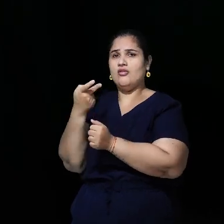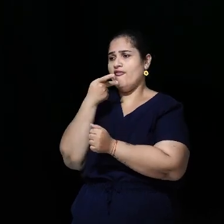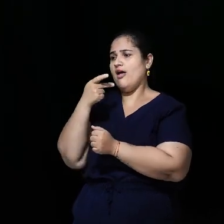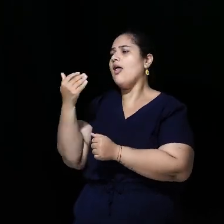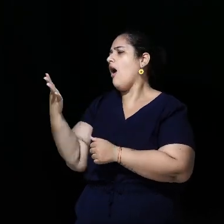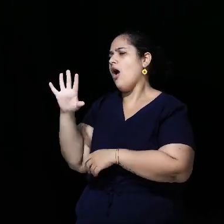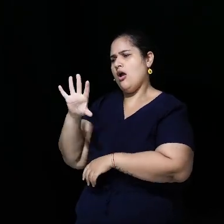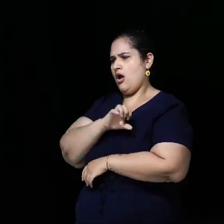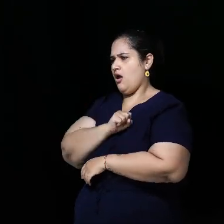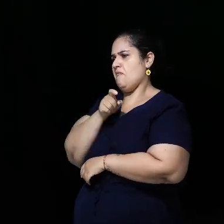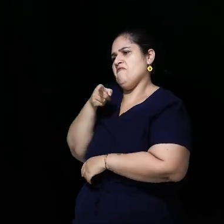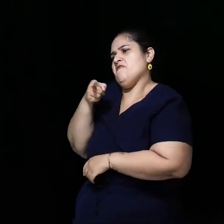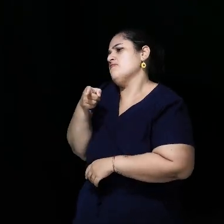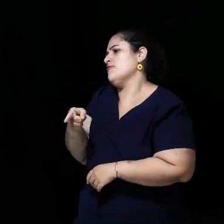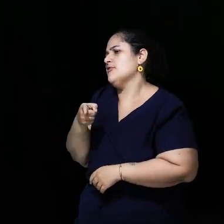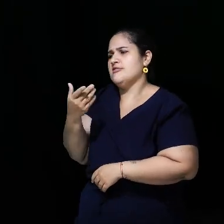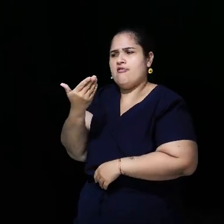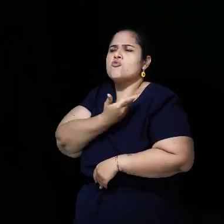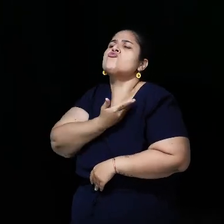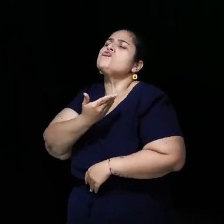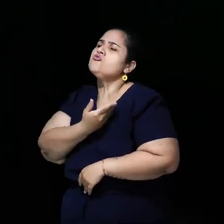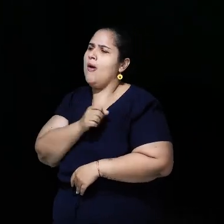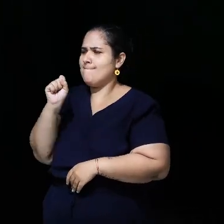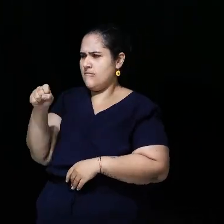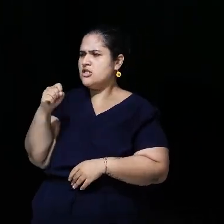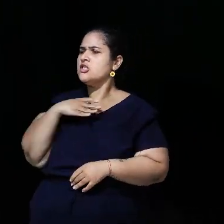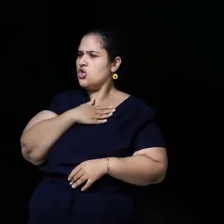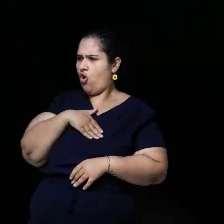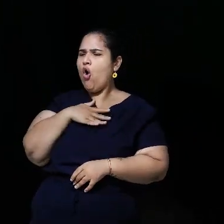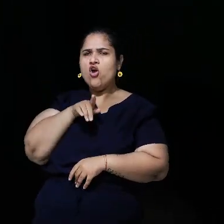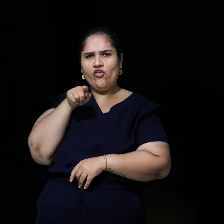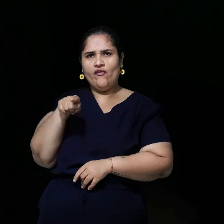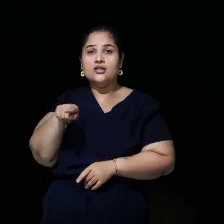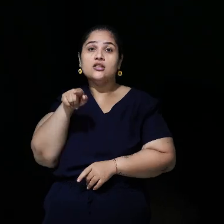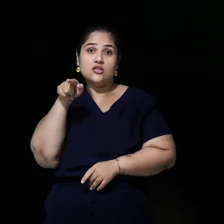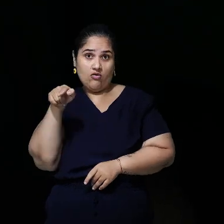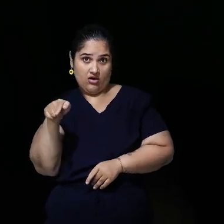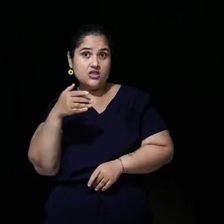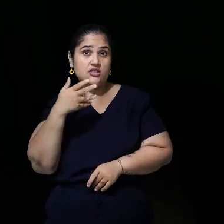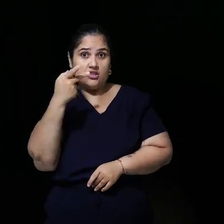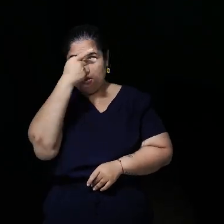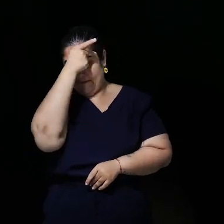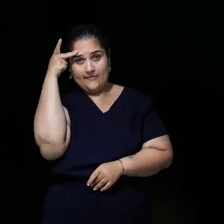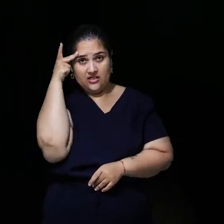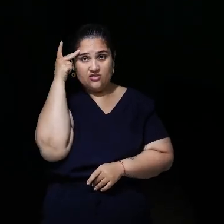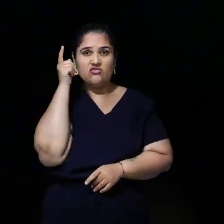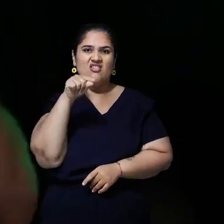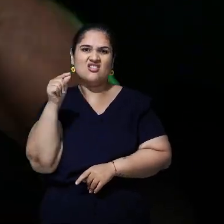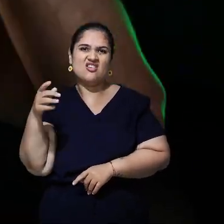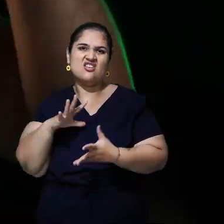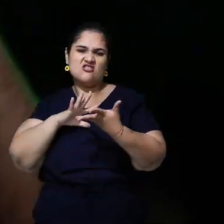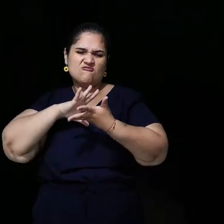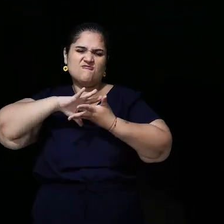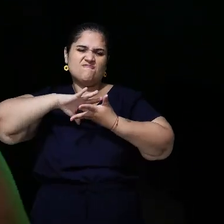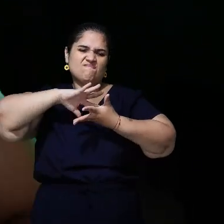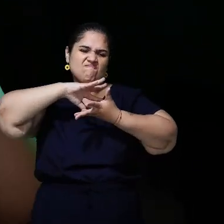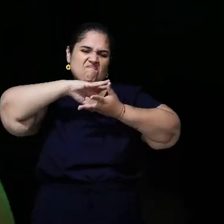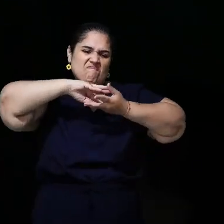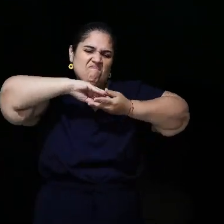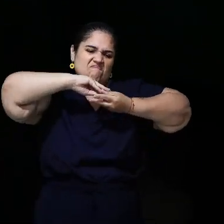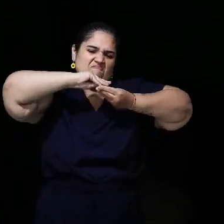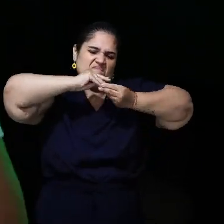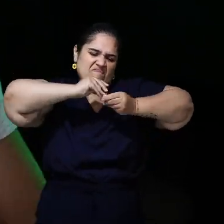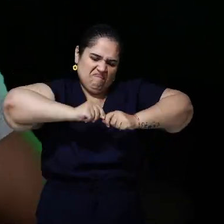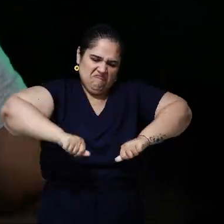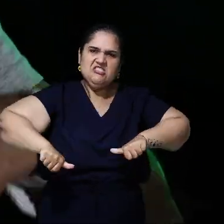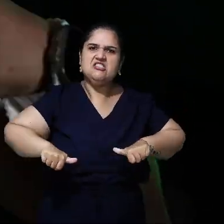que amigam, enfim. E são aquelas pessoas mesmo que destroem a gente, porque as outras pessoas eu nunca